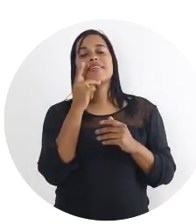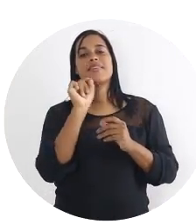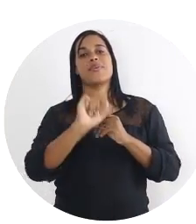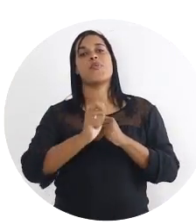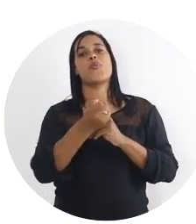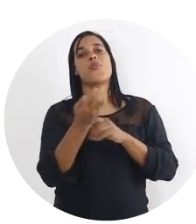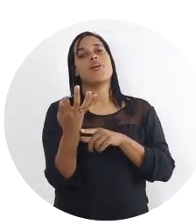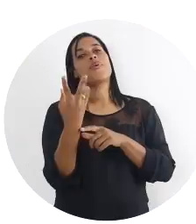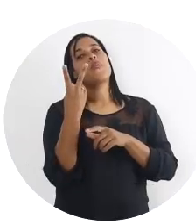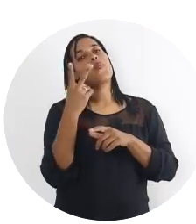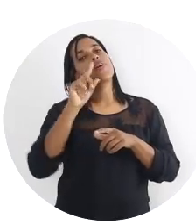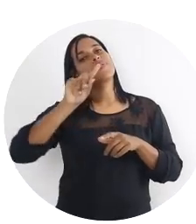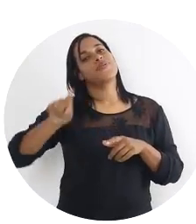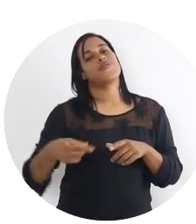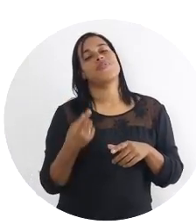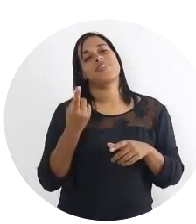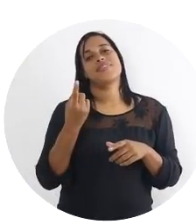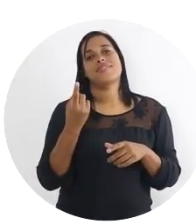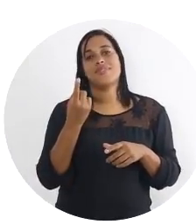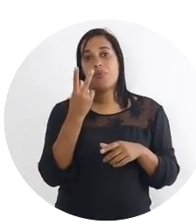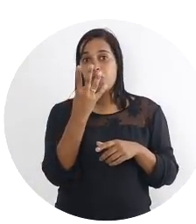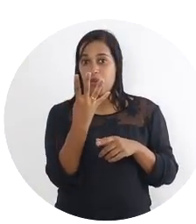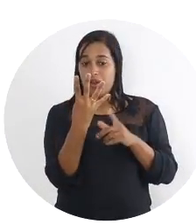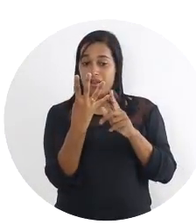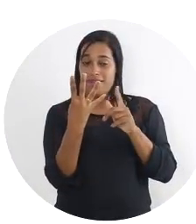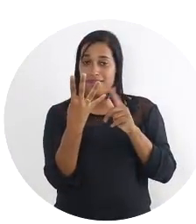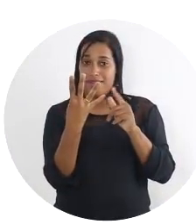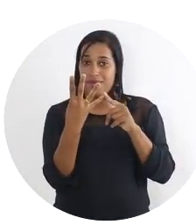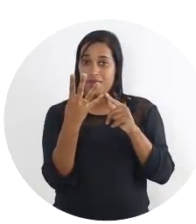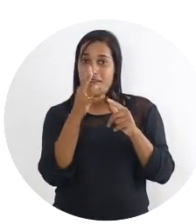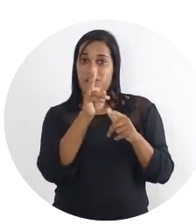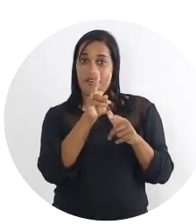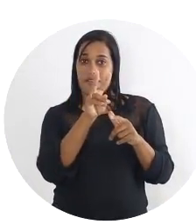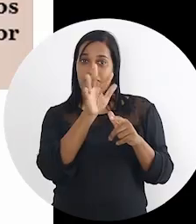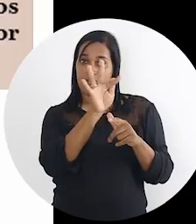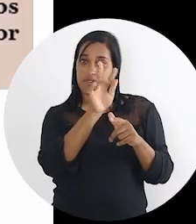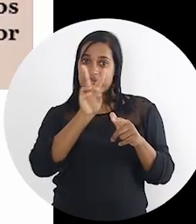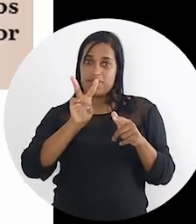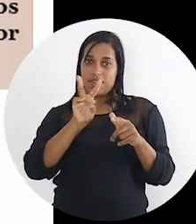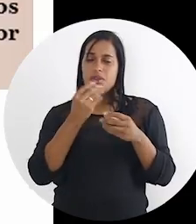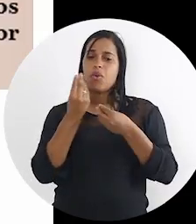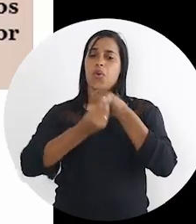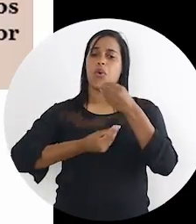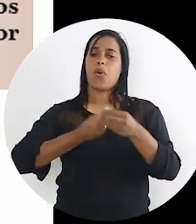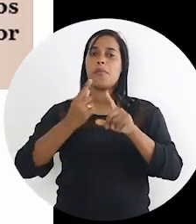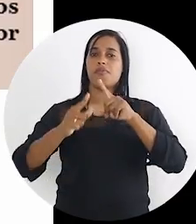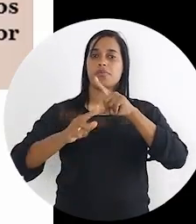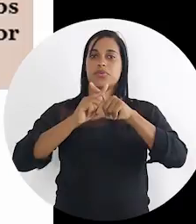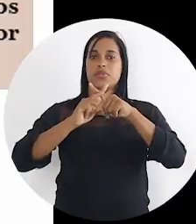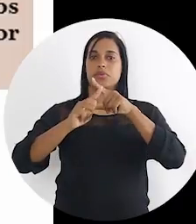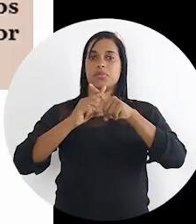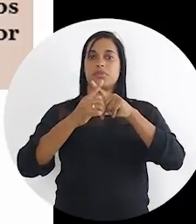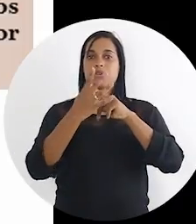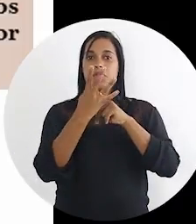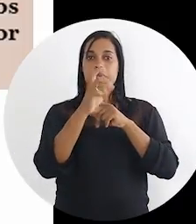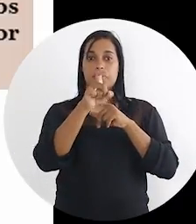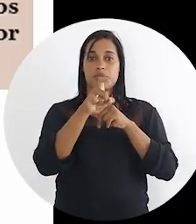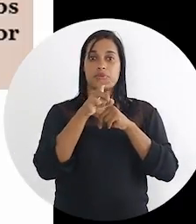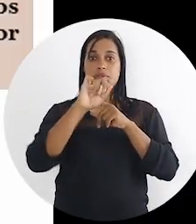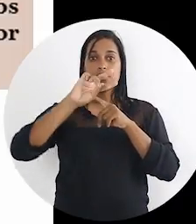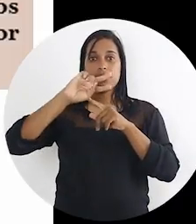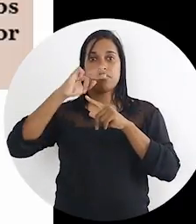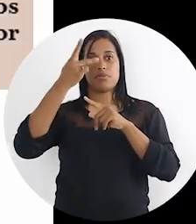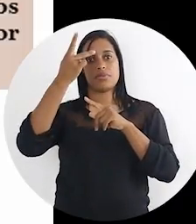4 vezes superior logo. Eu pressiono 4, seguido de FV. Como ele vai multiplicar, vai ser 4 vezes